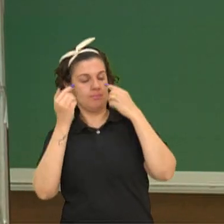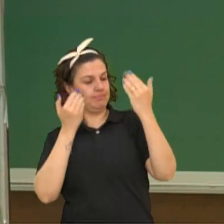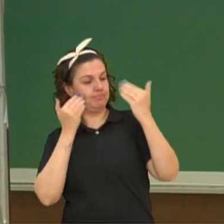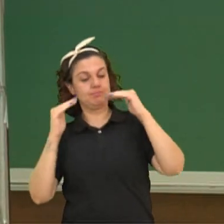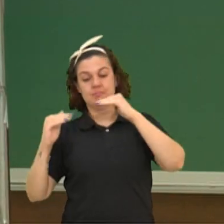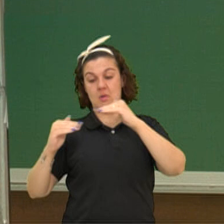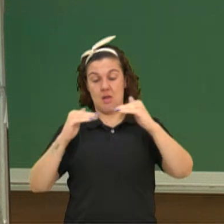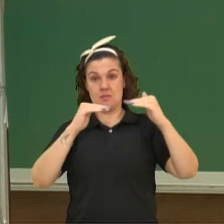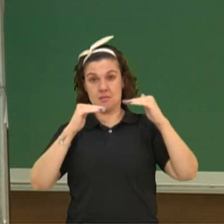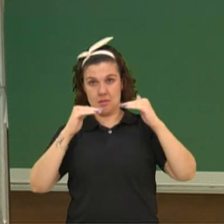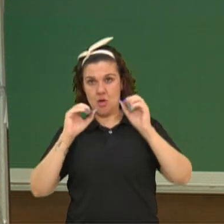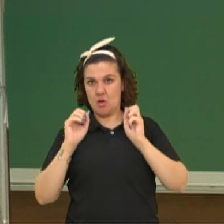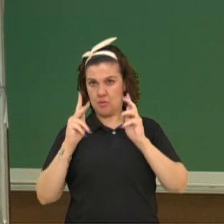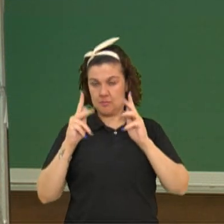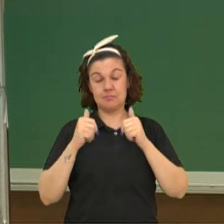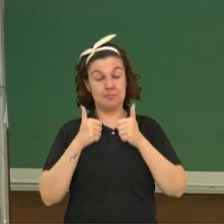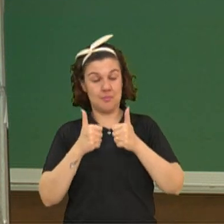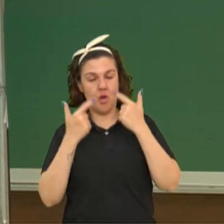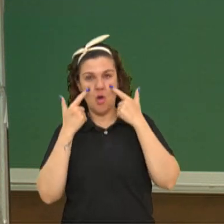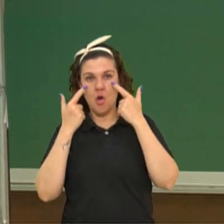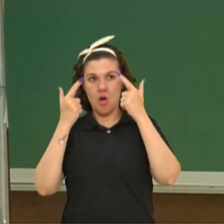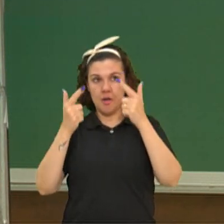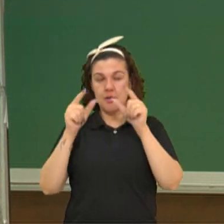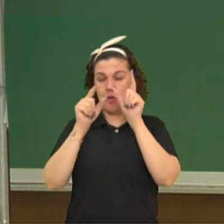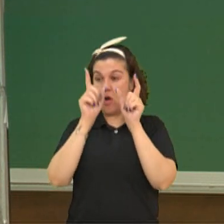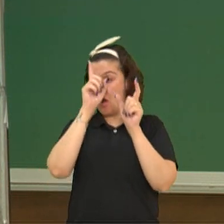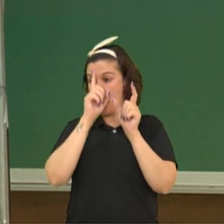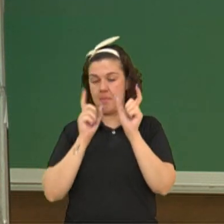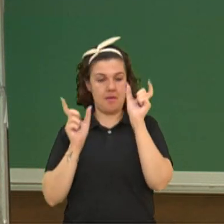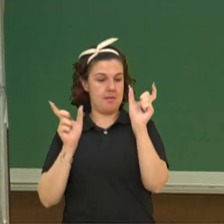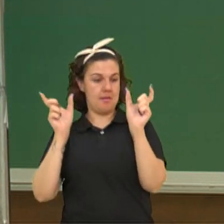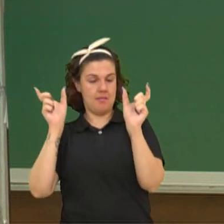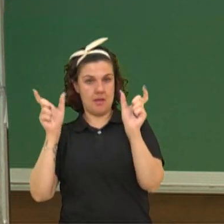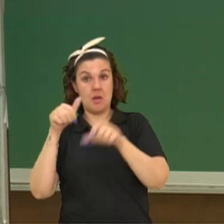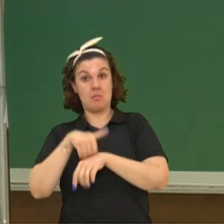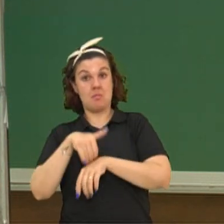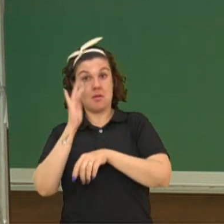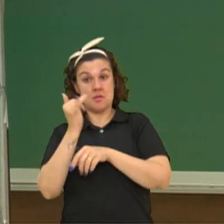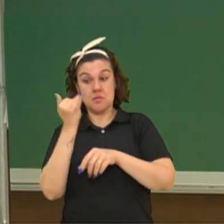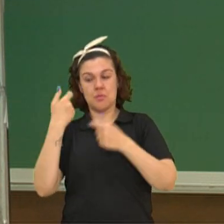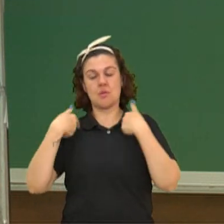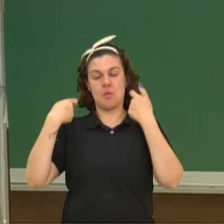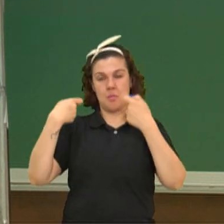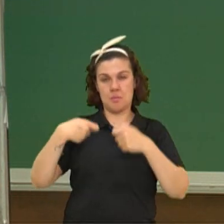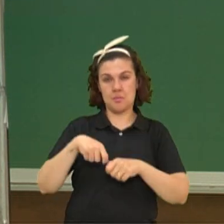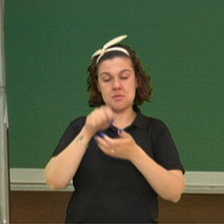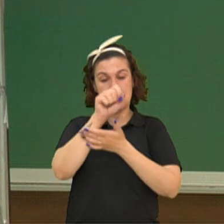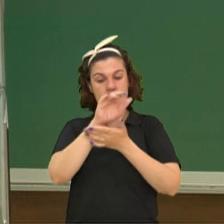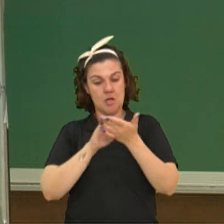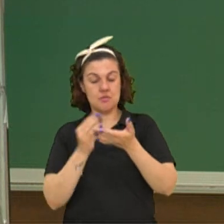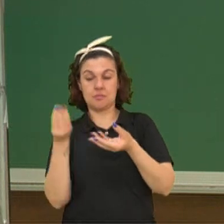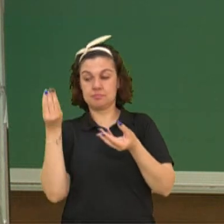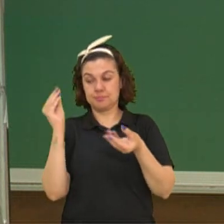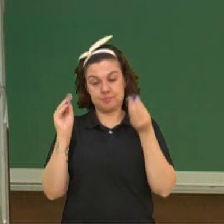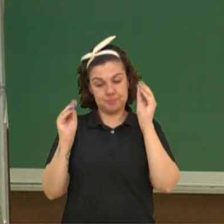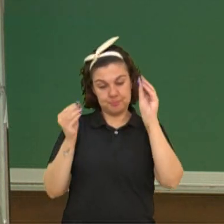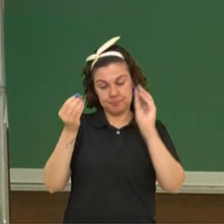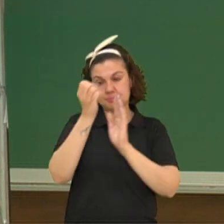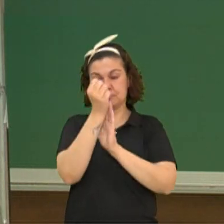se ela está balanceada corretamente. Aqui eu marquei em amarelo as substâncias que o exercício me trouxe os